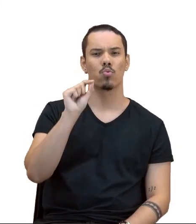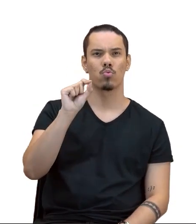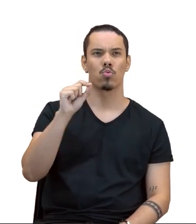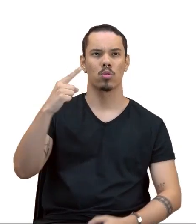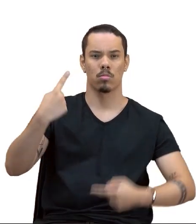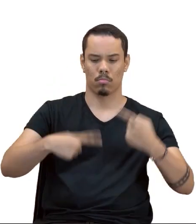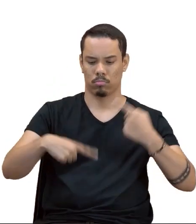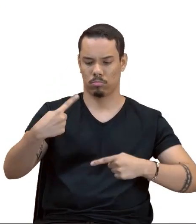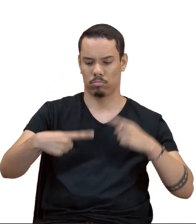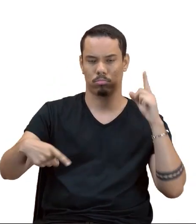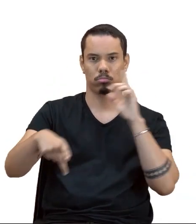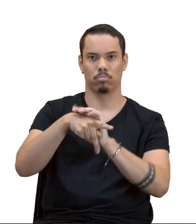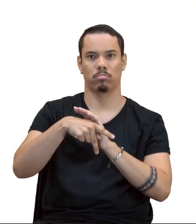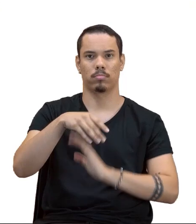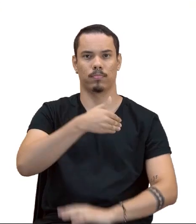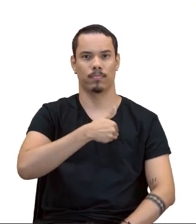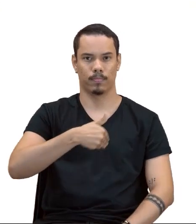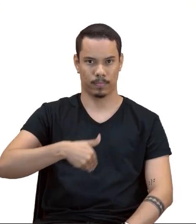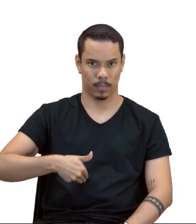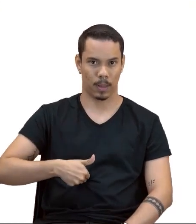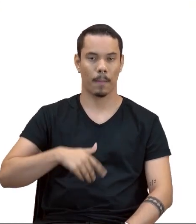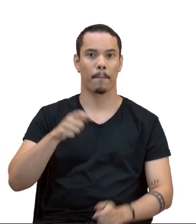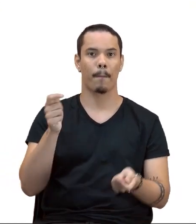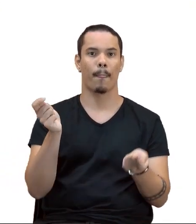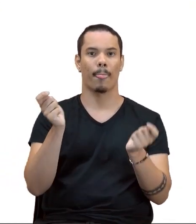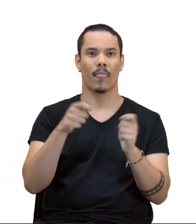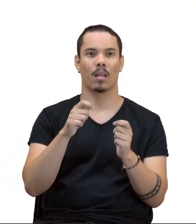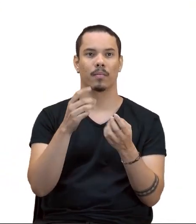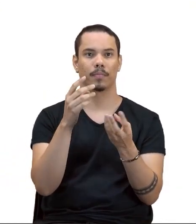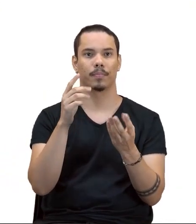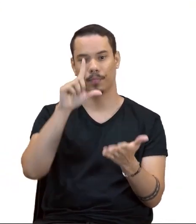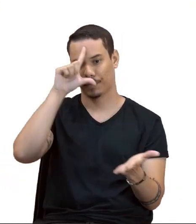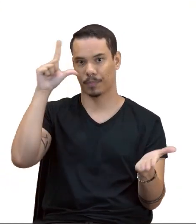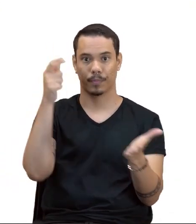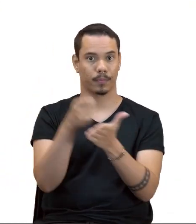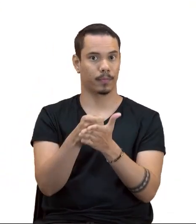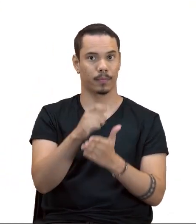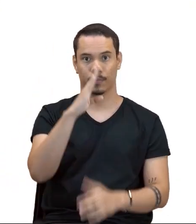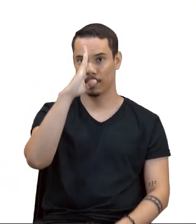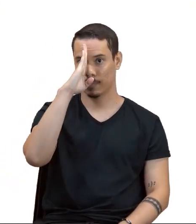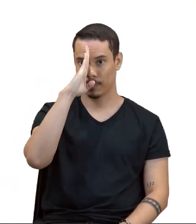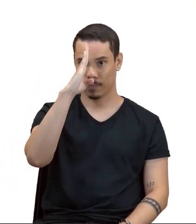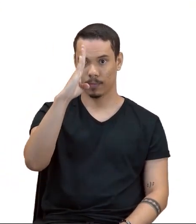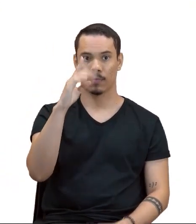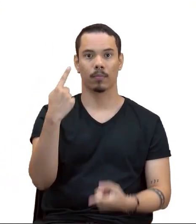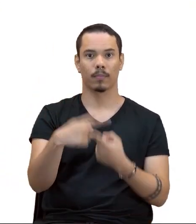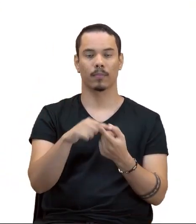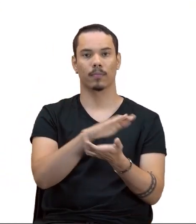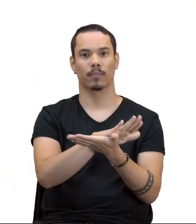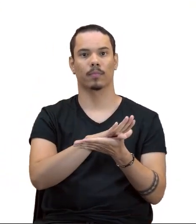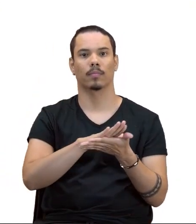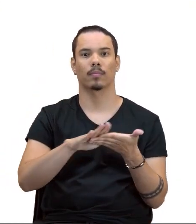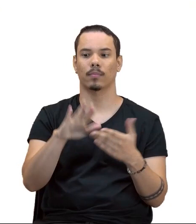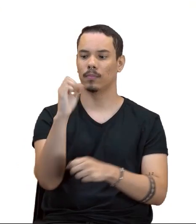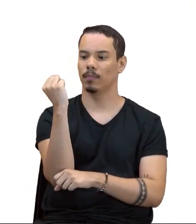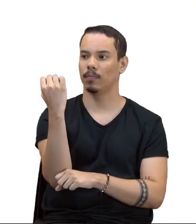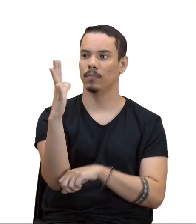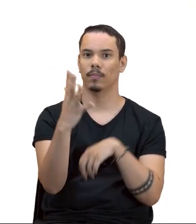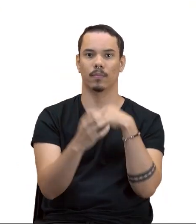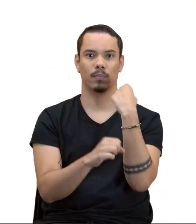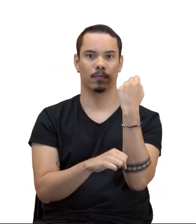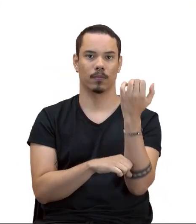políticas governamentais foram determinantes para a devastação da floresta em nosso